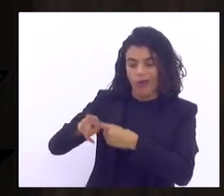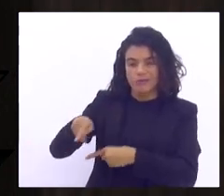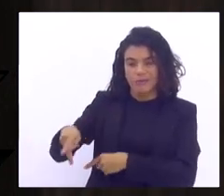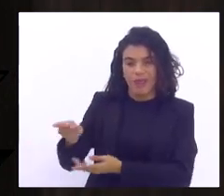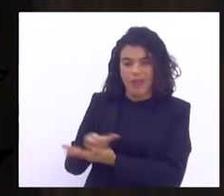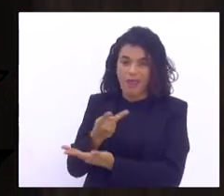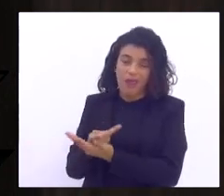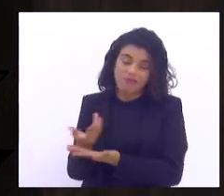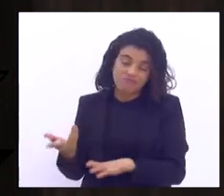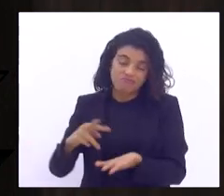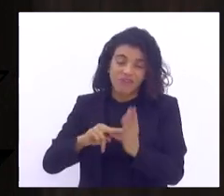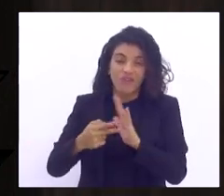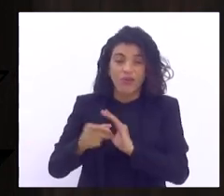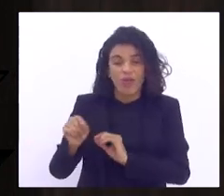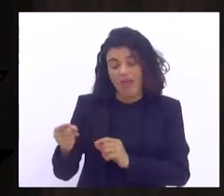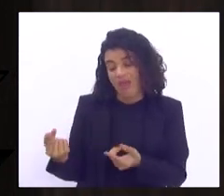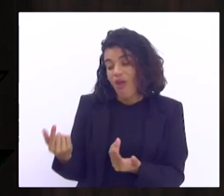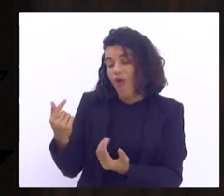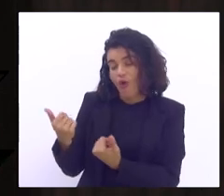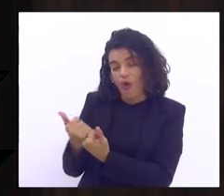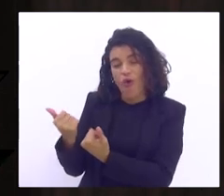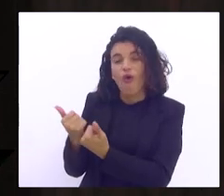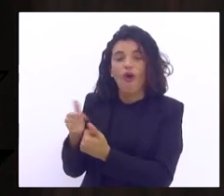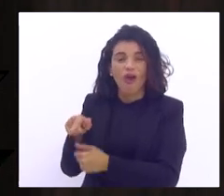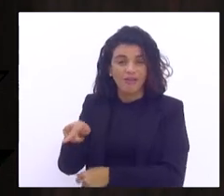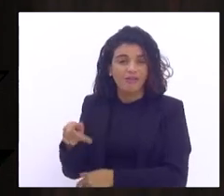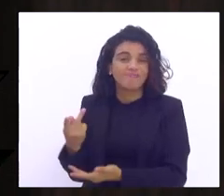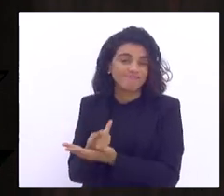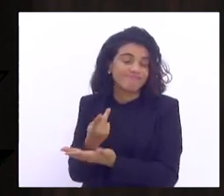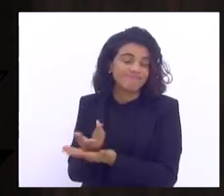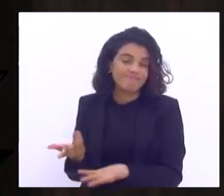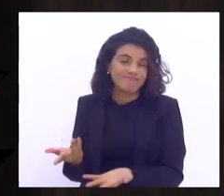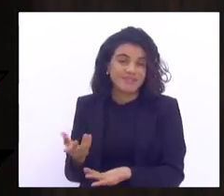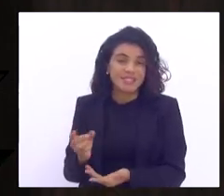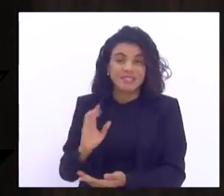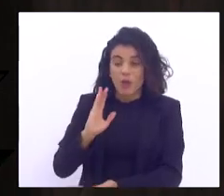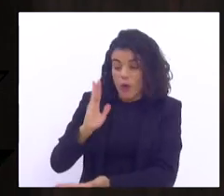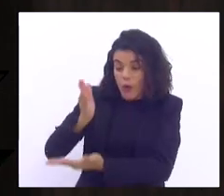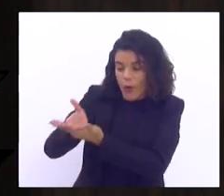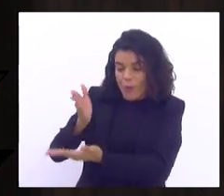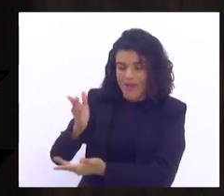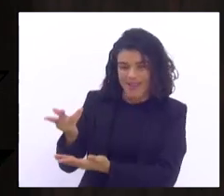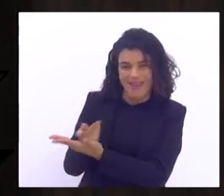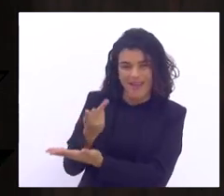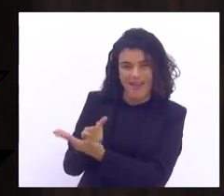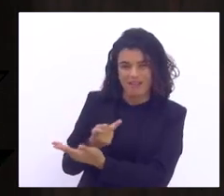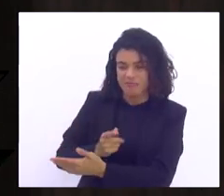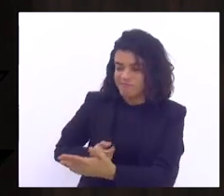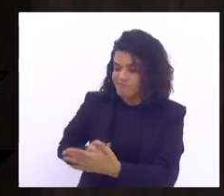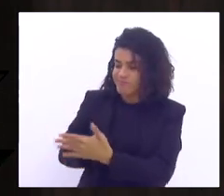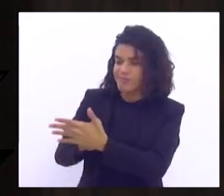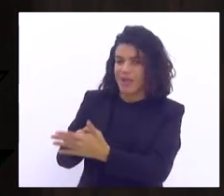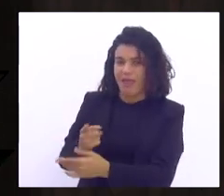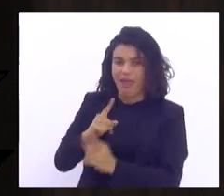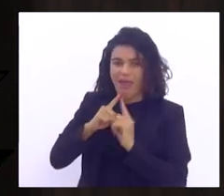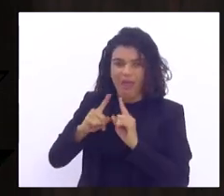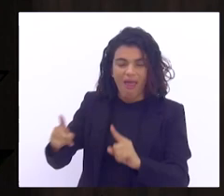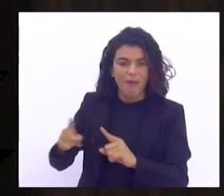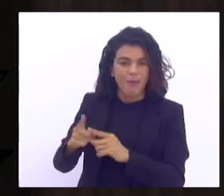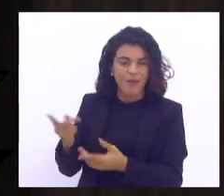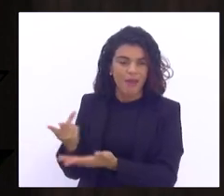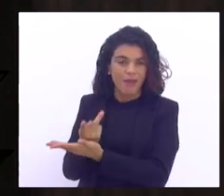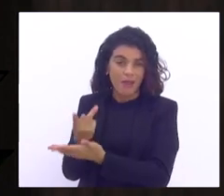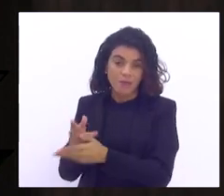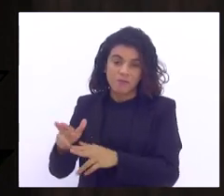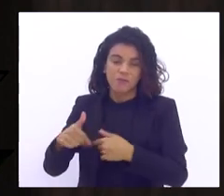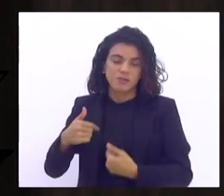indiretamente ou tacitamente coniventes com ele. Não combater o erro indiretamente é ser conivente. E é por